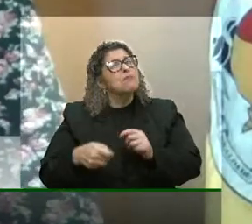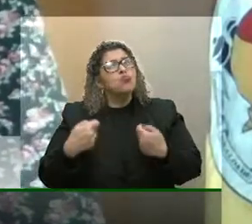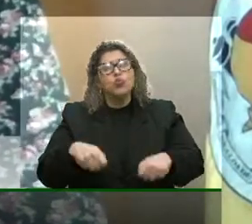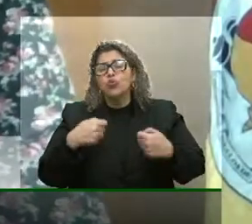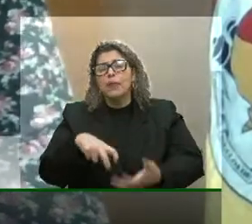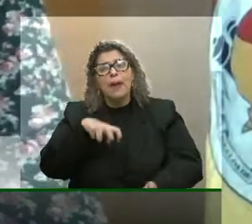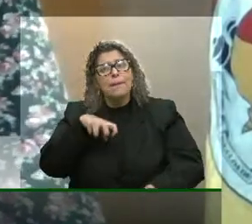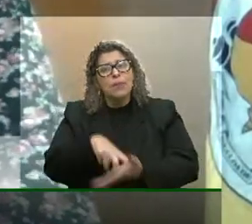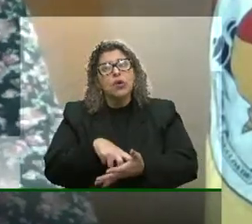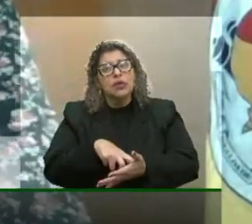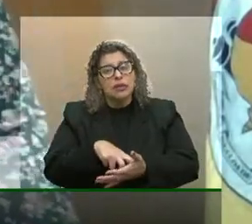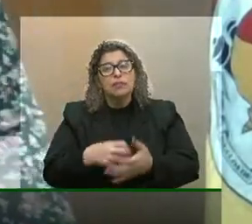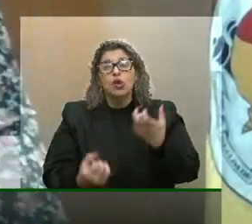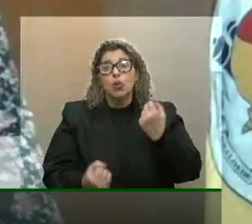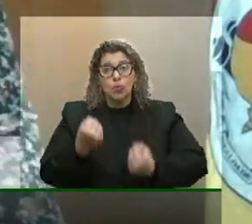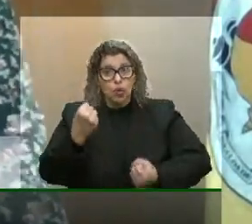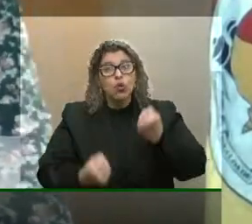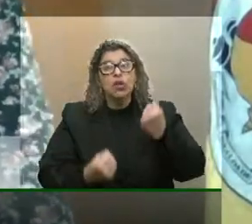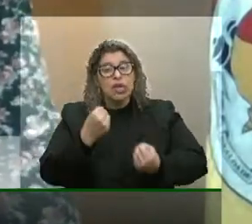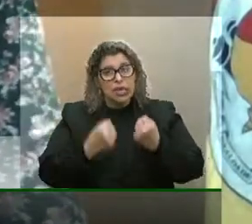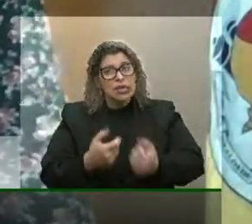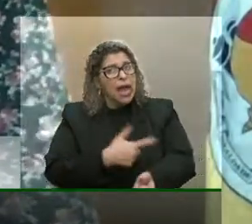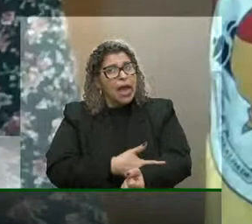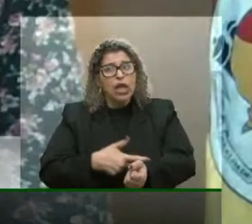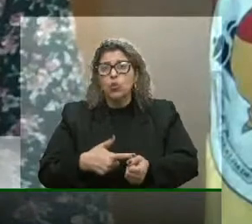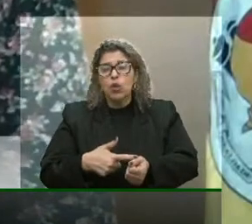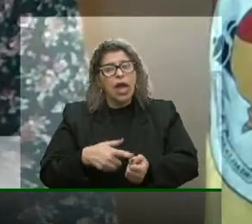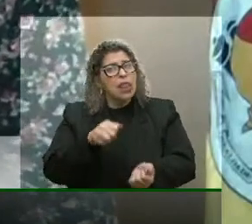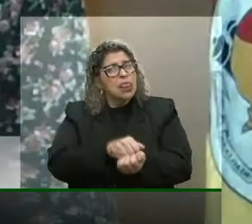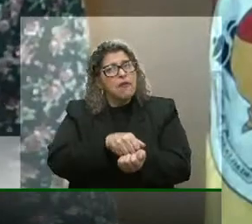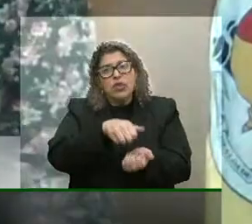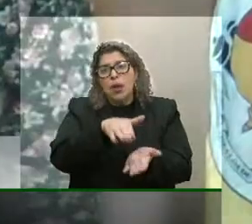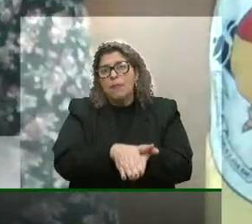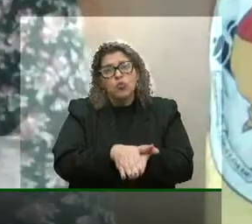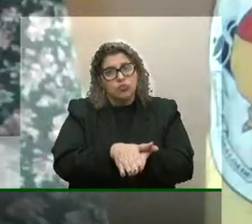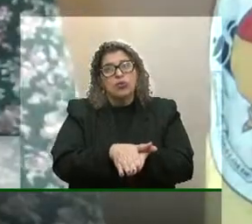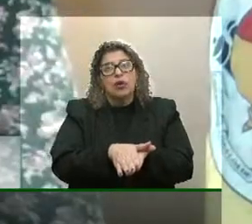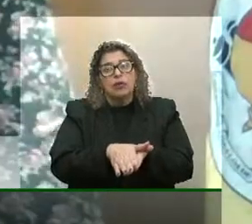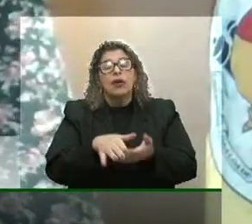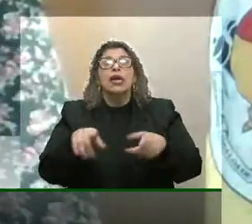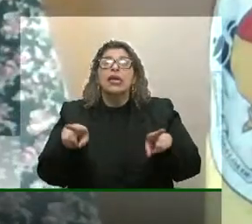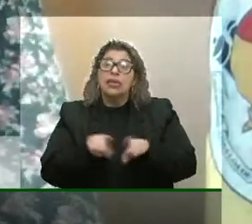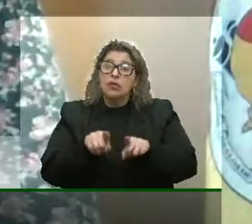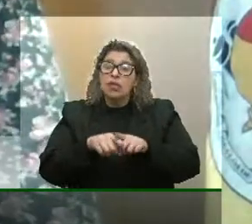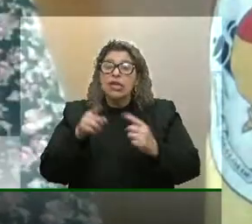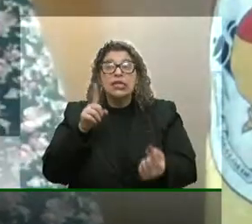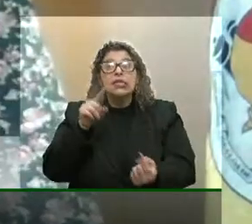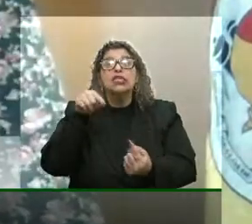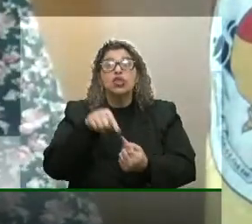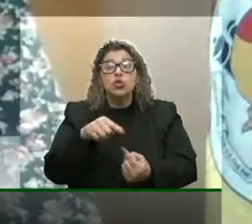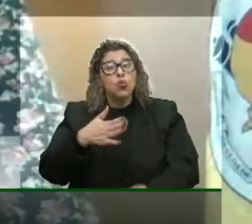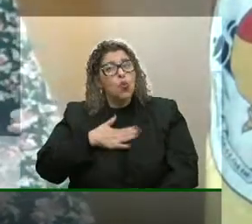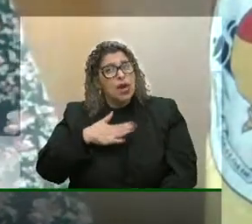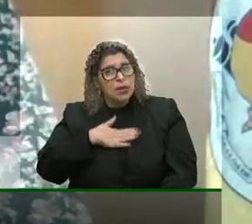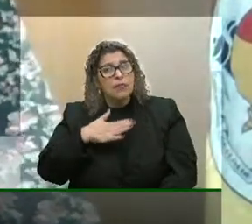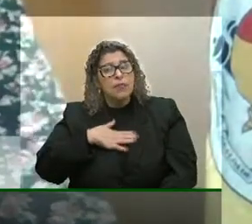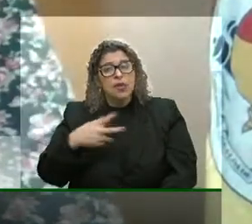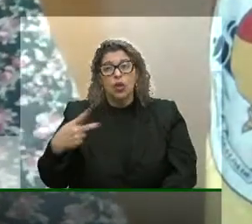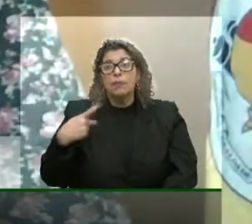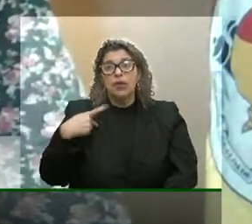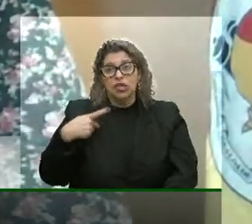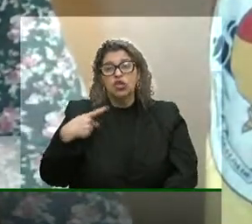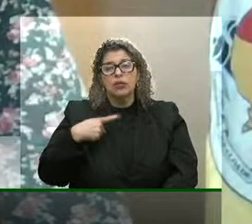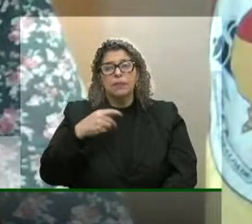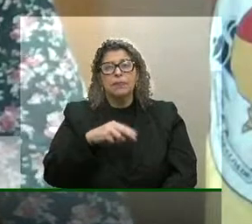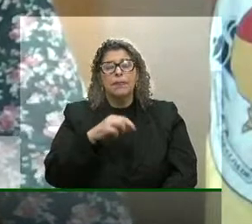porque o motorista educado não cometerá uma infração. Neste sentido, quanto a mim e o meu partido